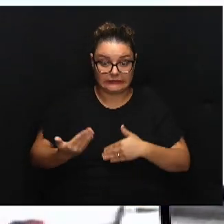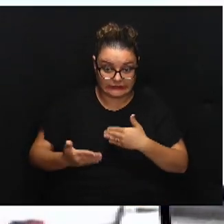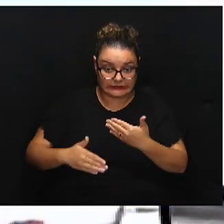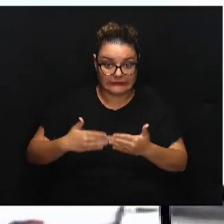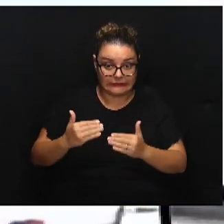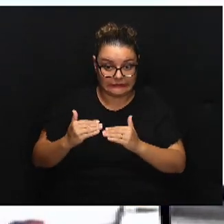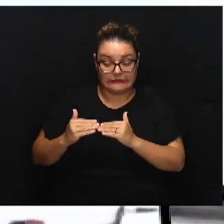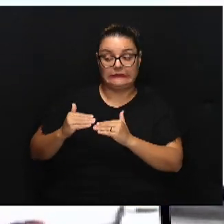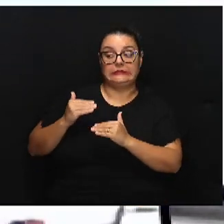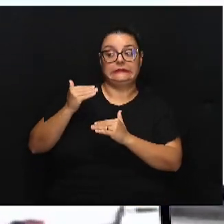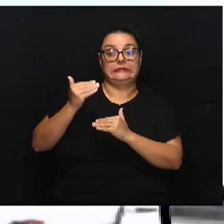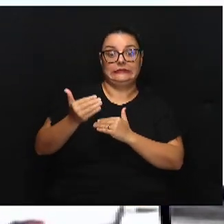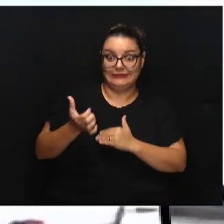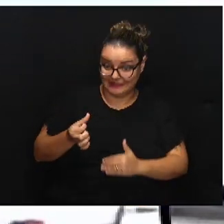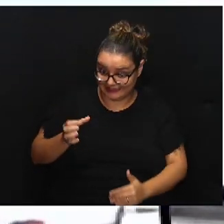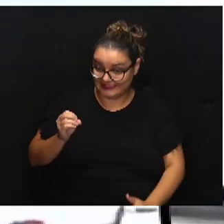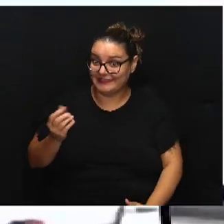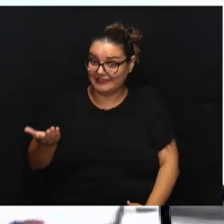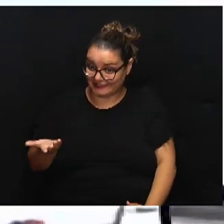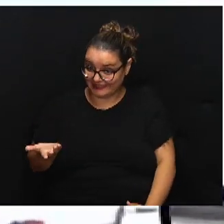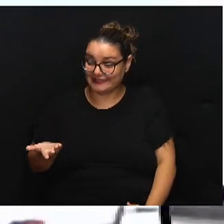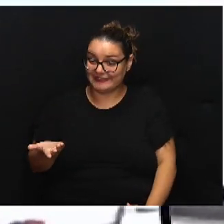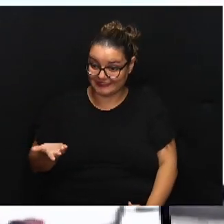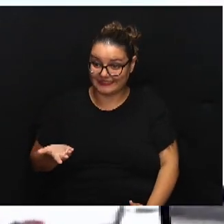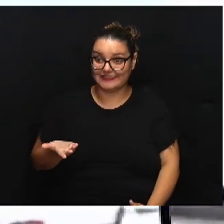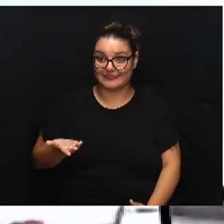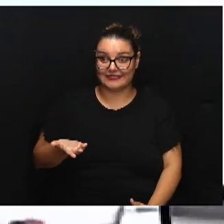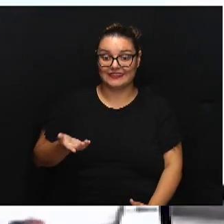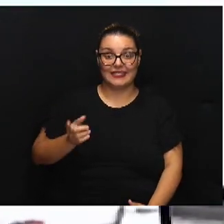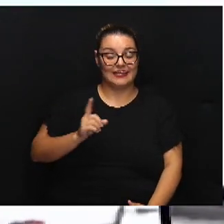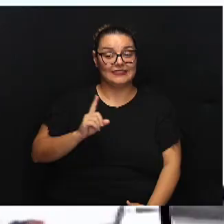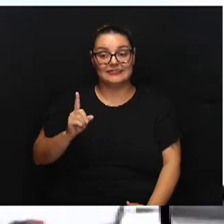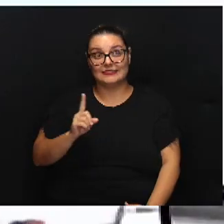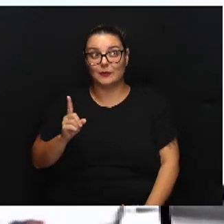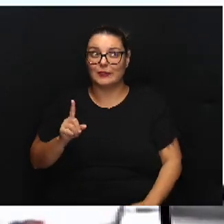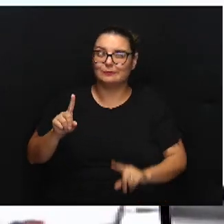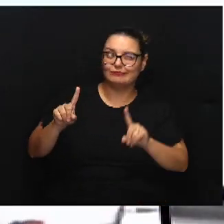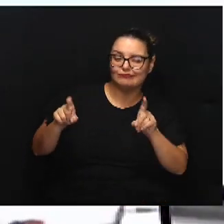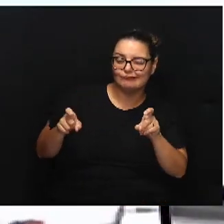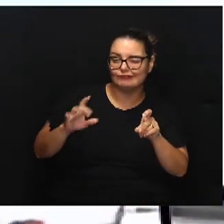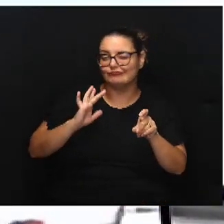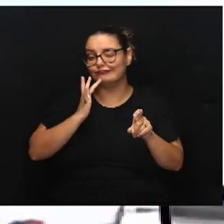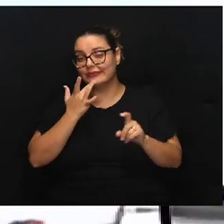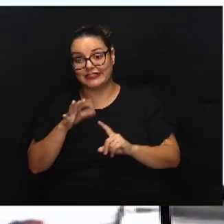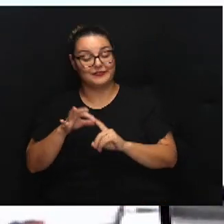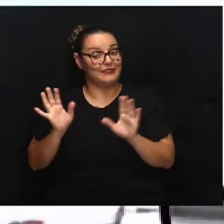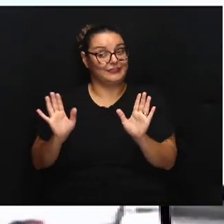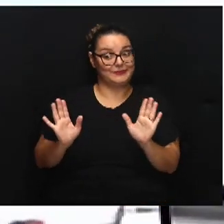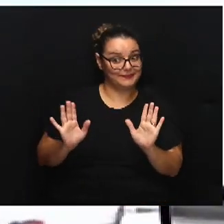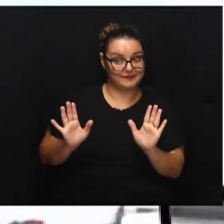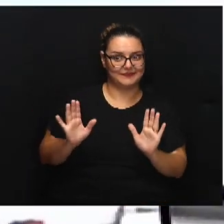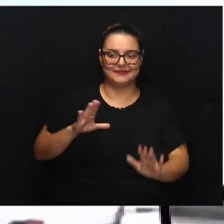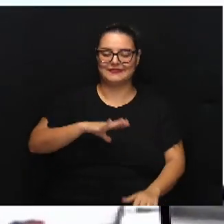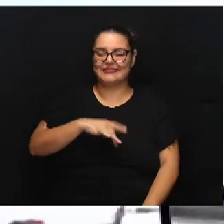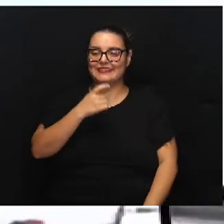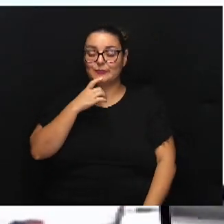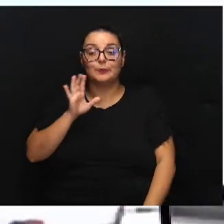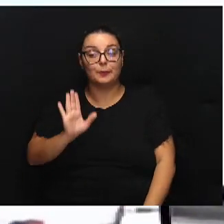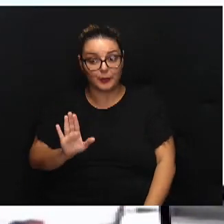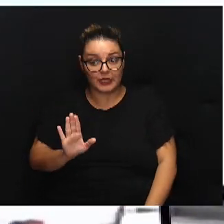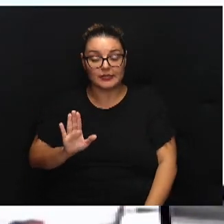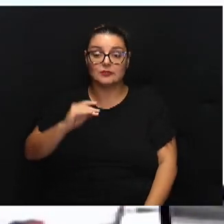dos 60. Então, este não é um, entre aspas, privilégio de Campinas, mas